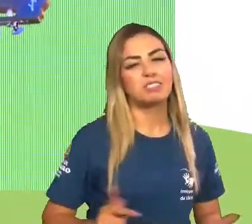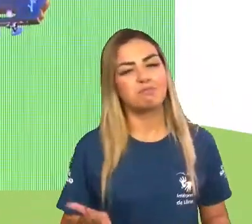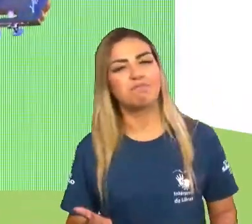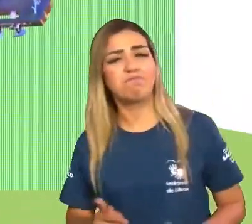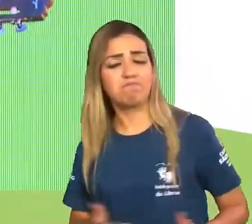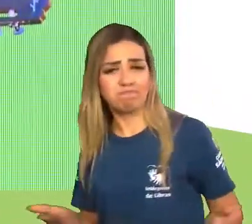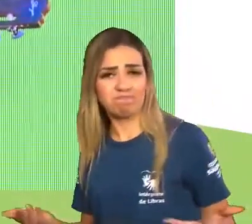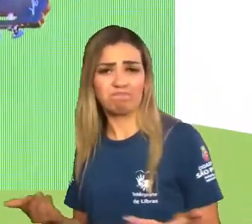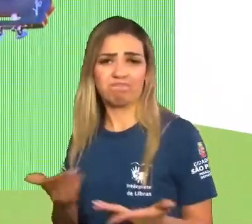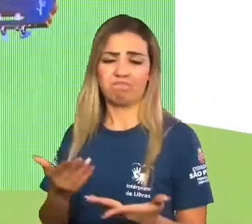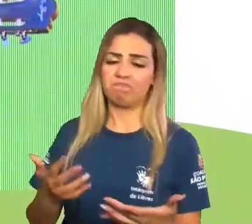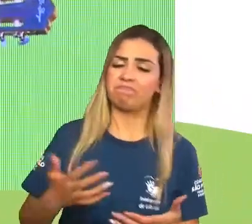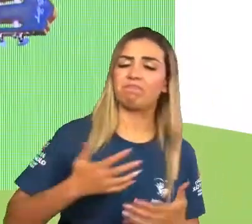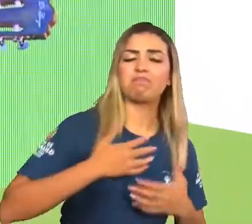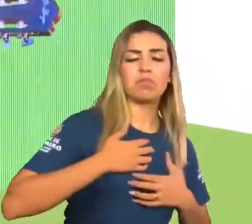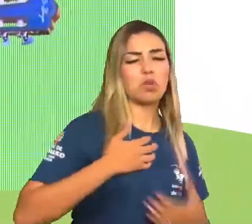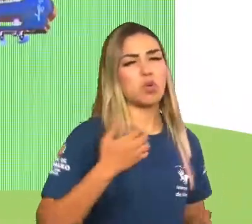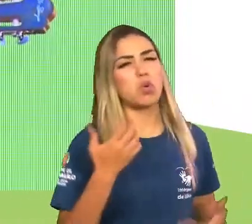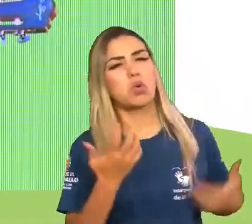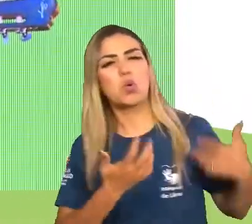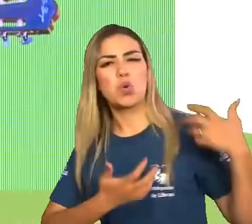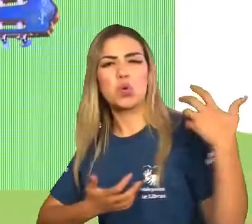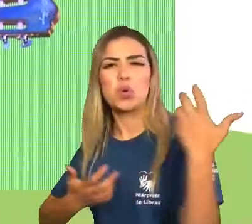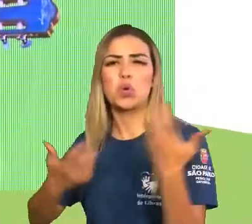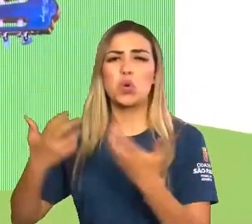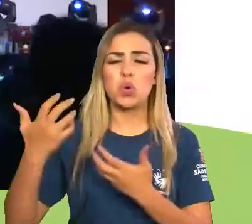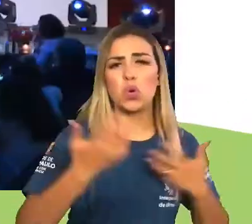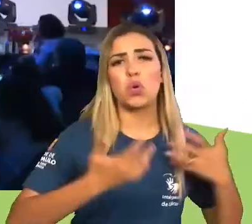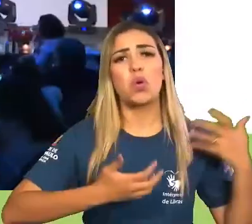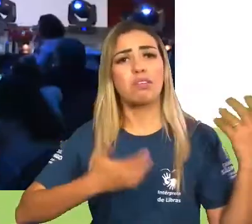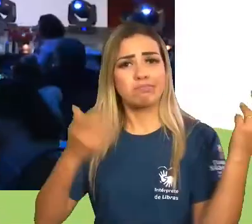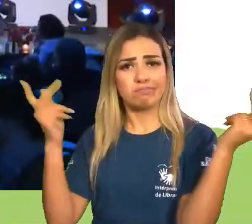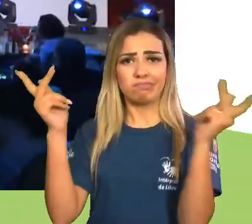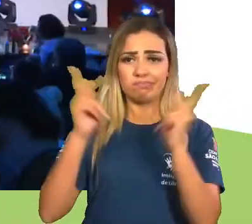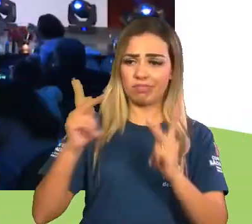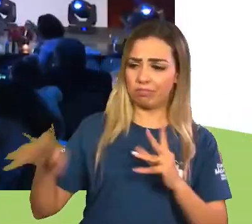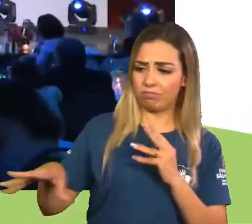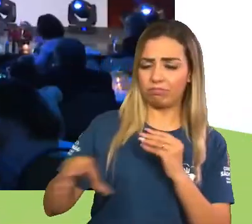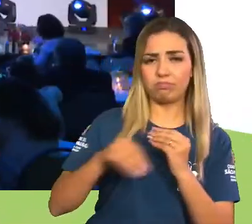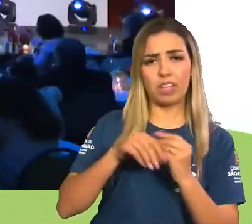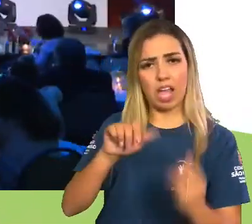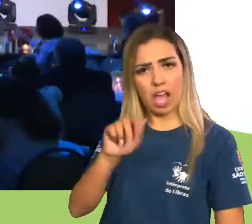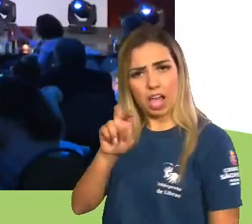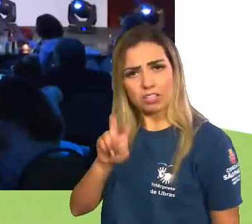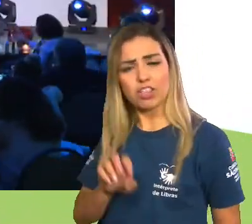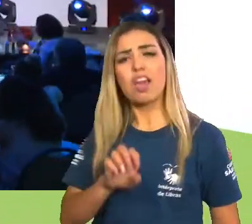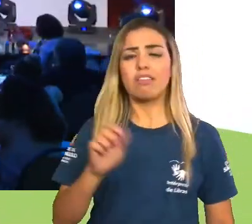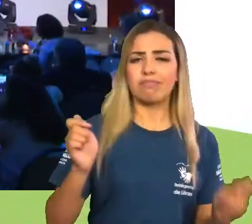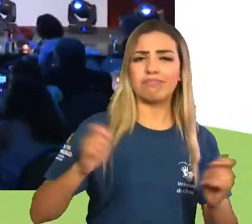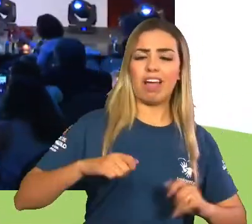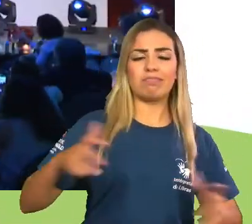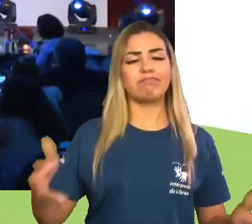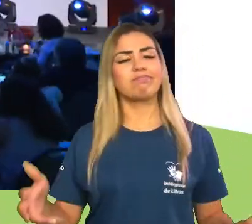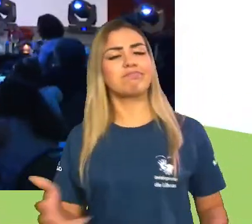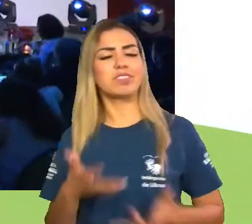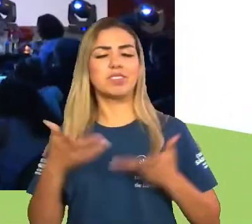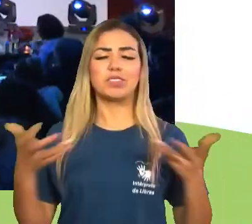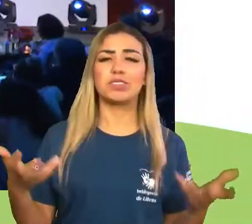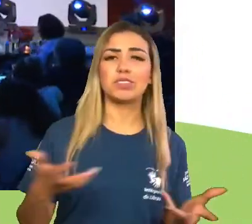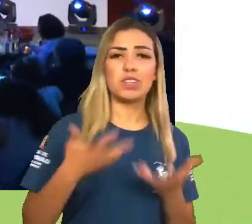Odô, axé Odô, axé Odô. Vocês comigo,